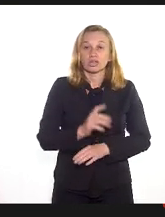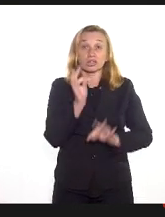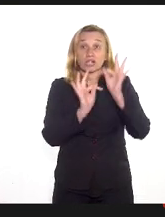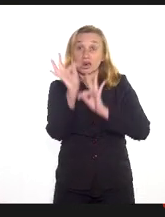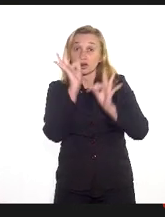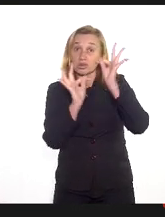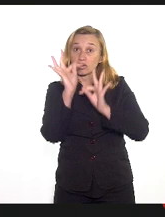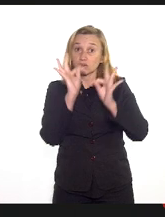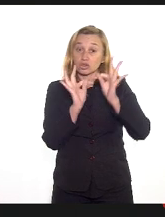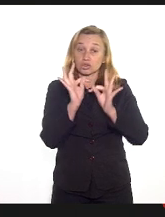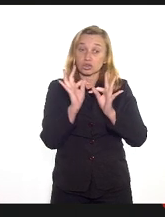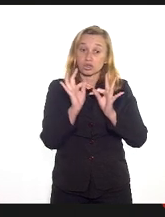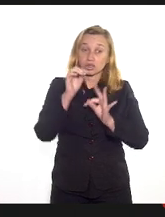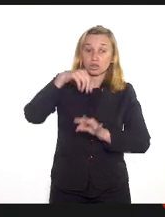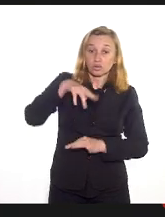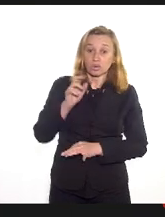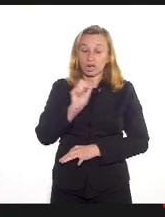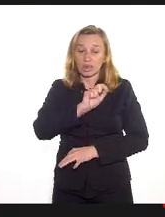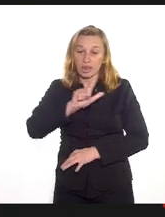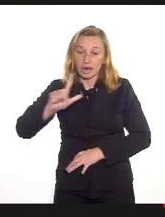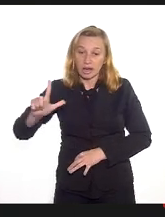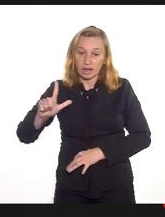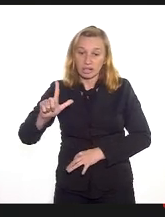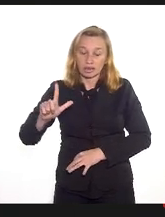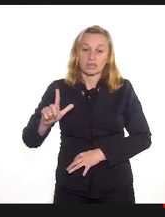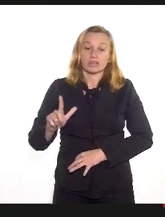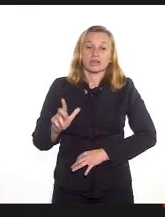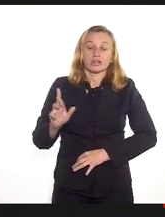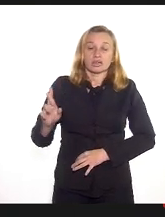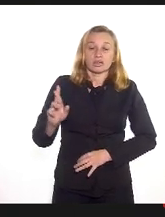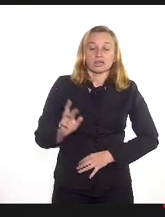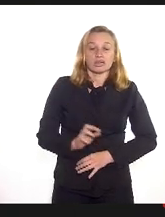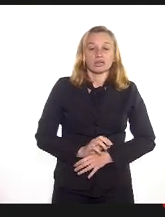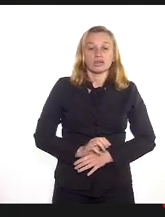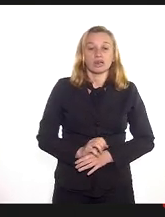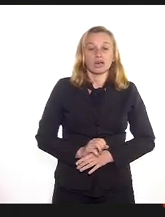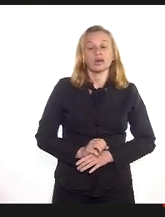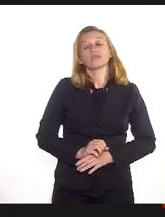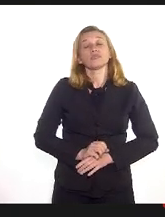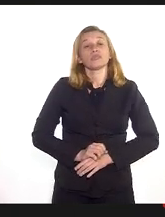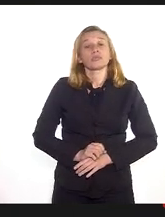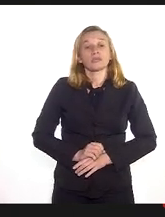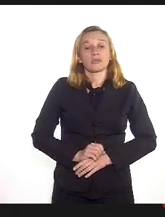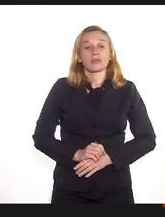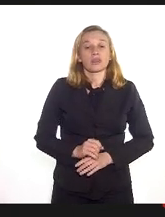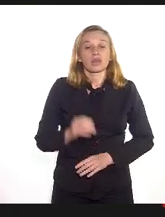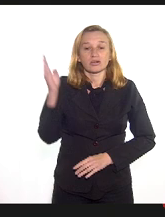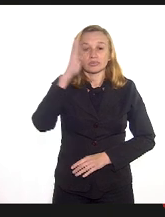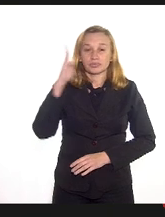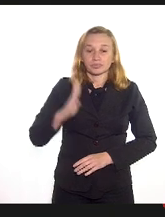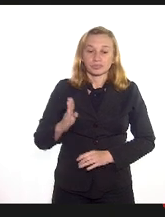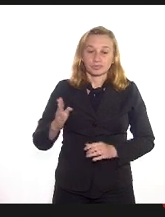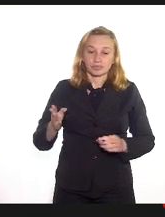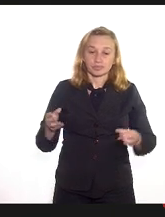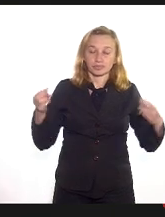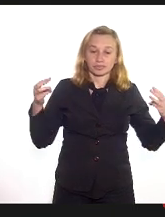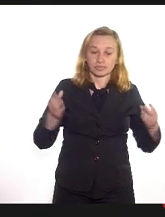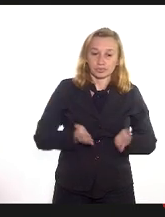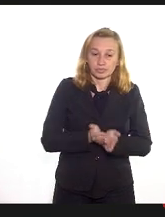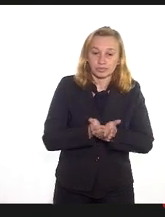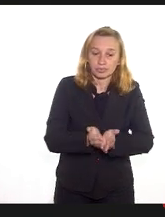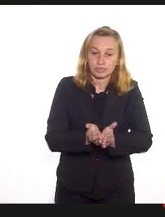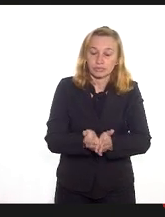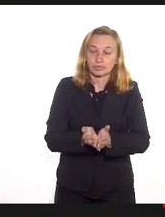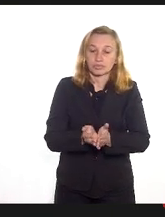Tecnológico Nuclear da Marinha, a Marinha, o Brasil, em programas de Estado, está realizando